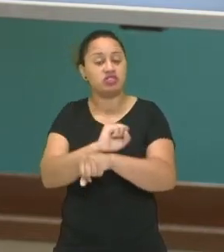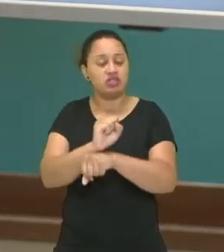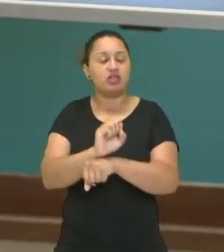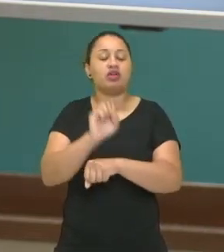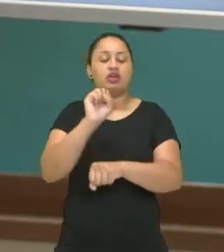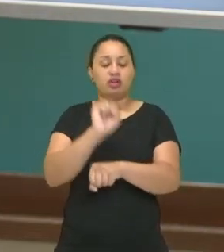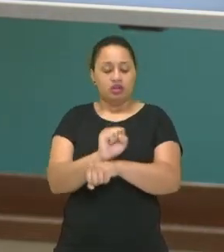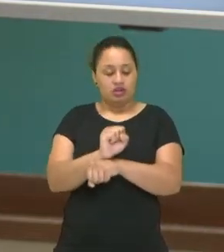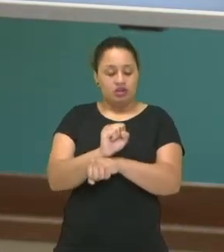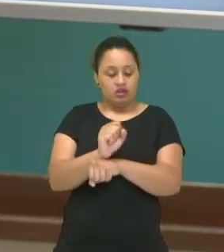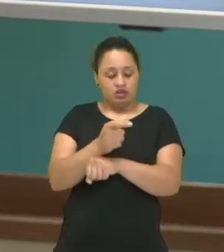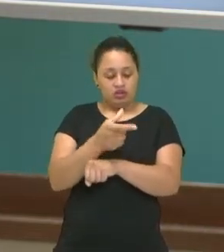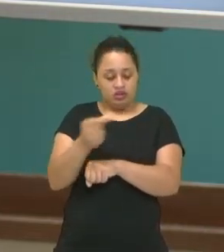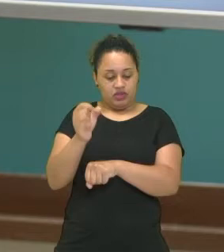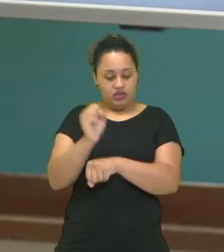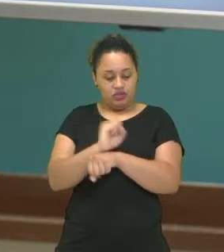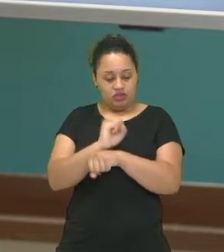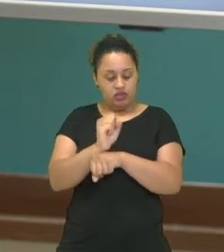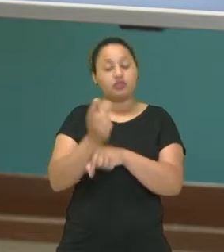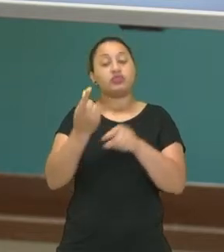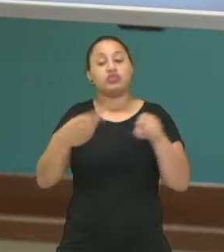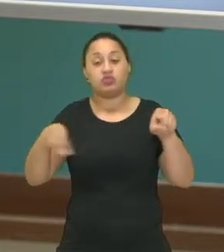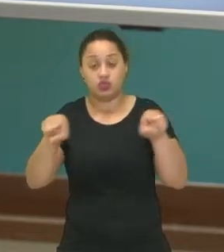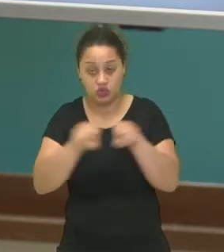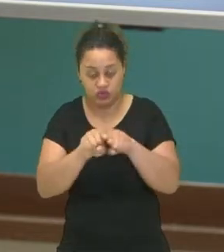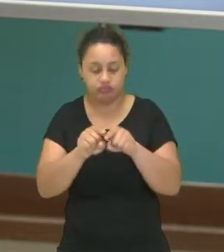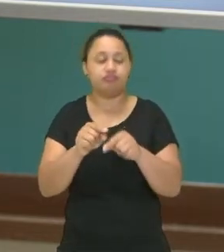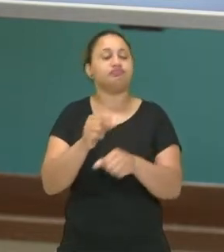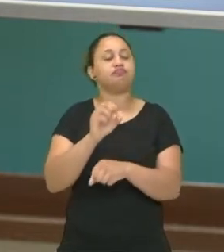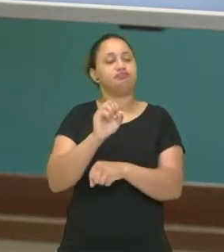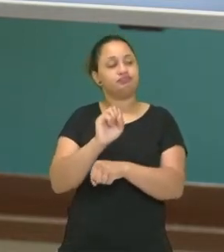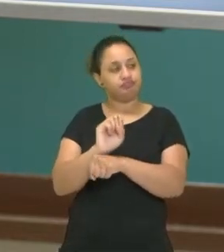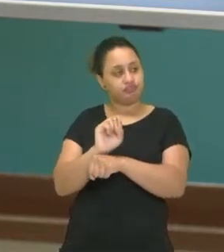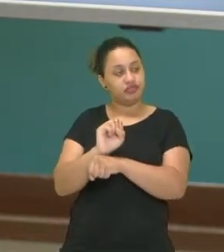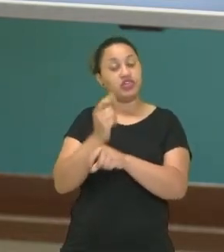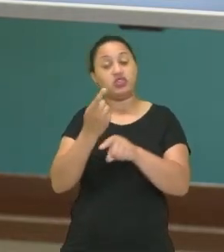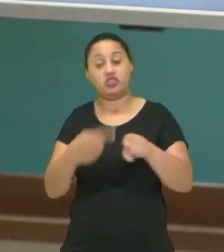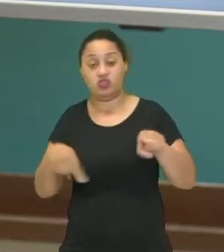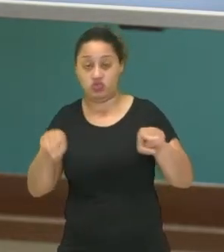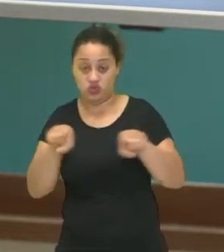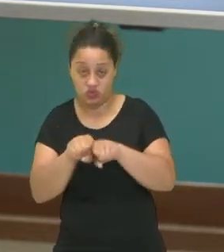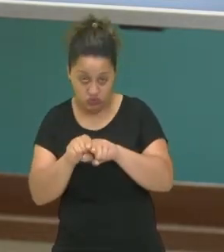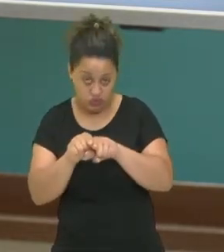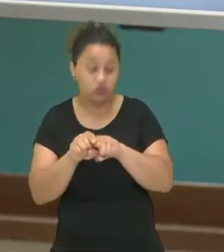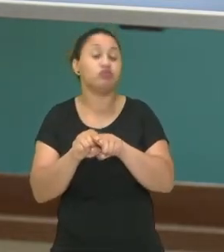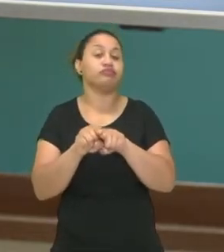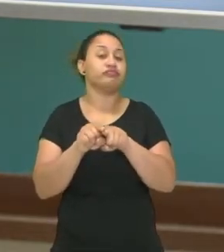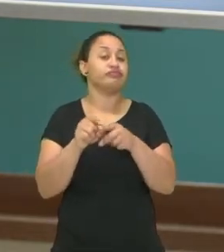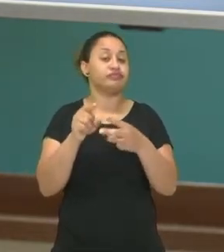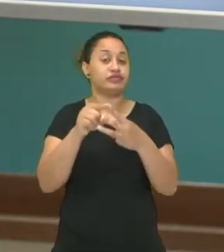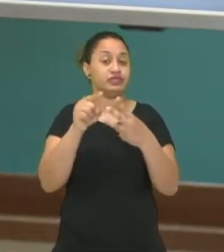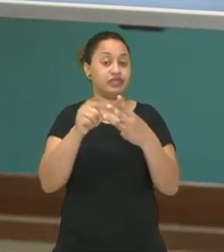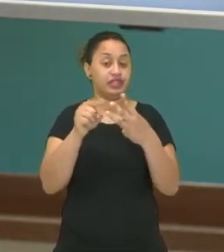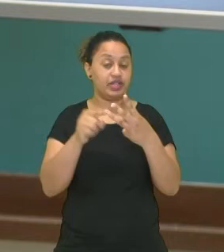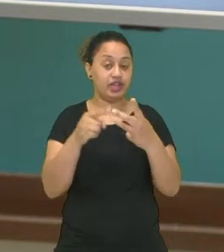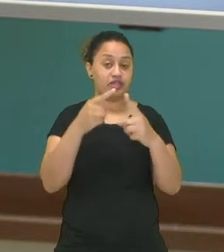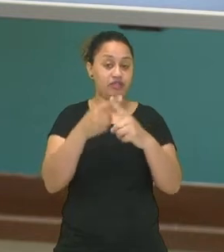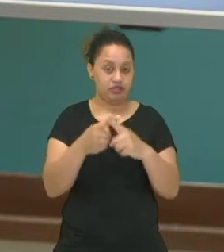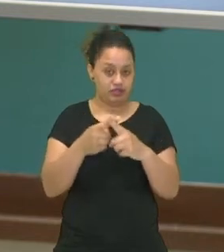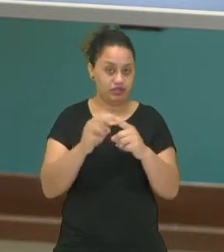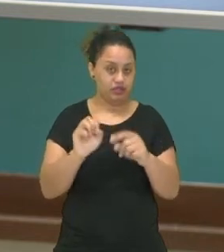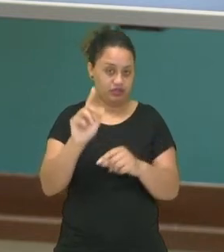um pouquinho, realizo mais uma vez, descanso outro pouquinho, realizo uma terceira vez.